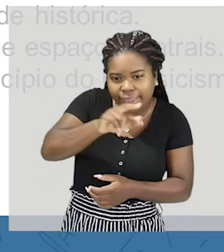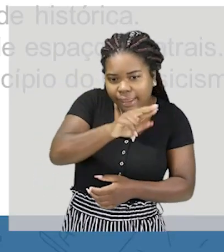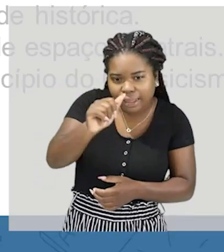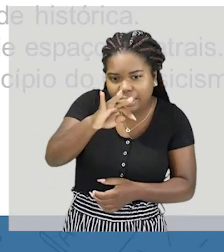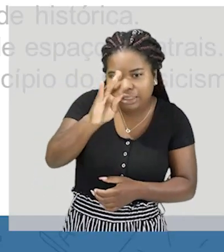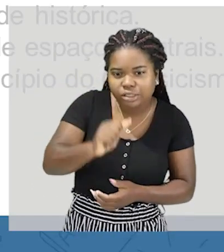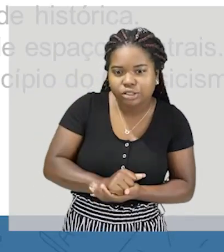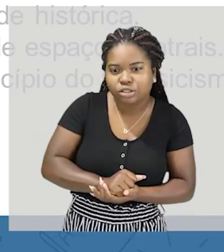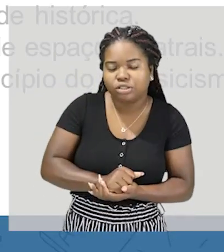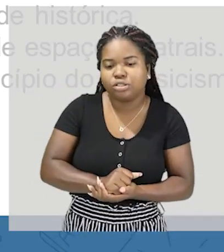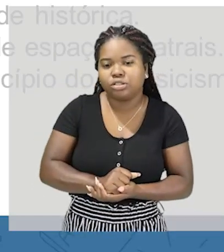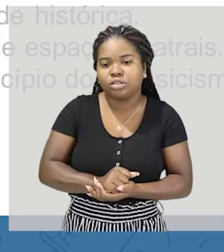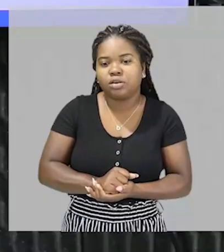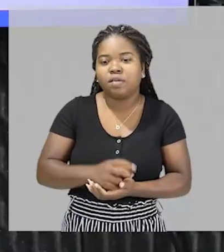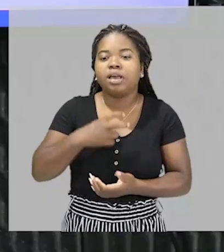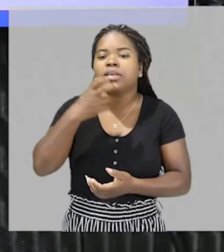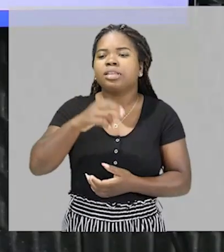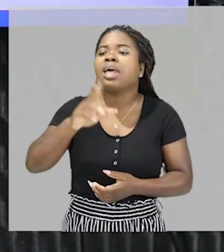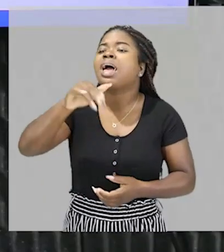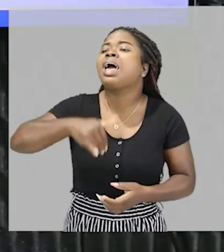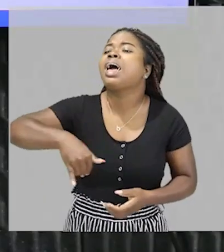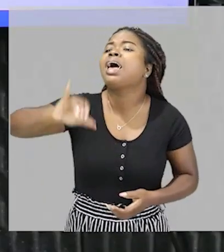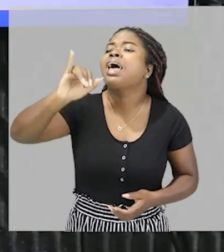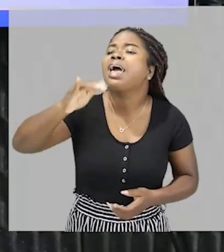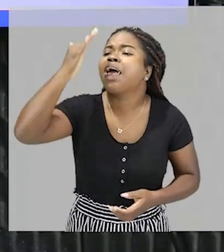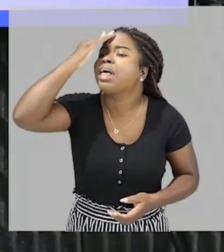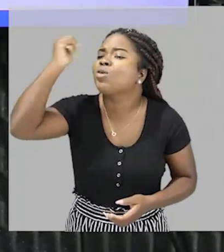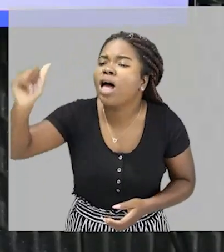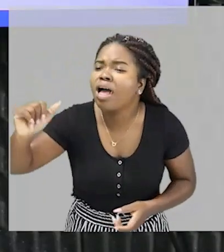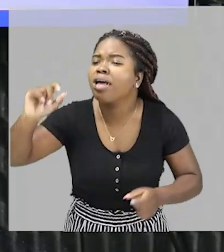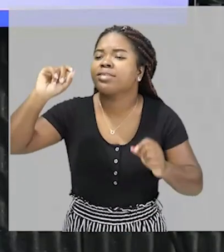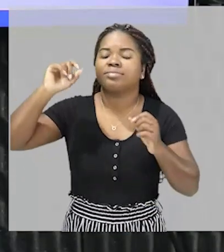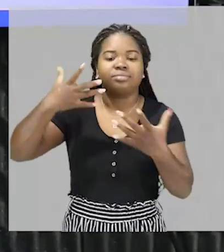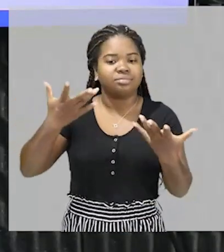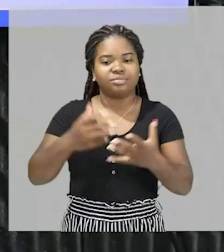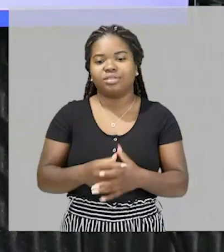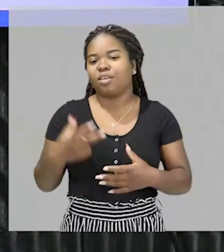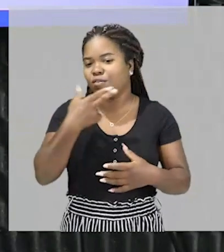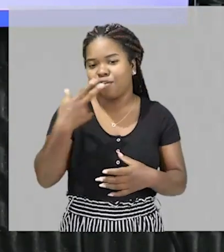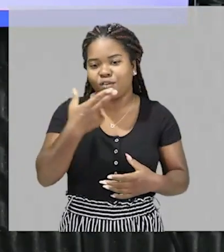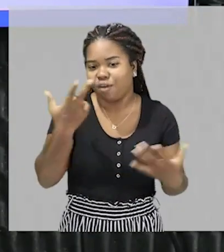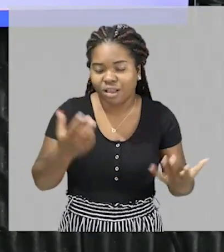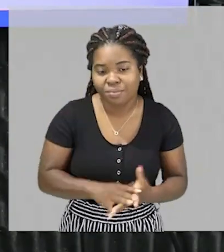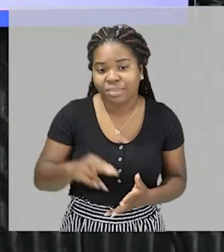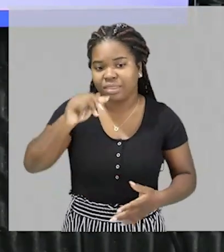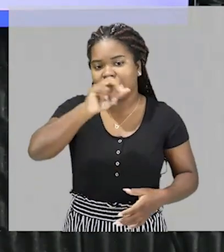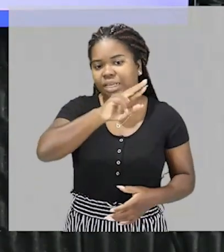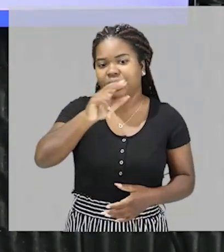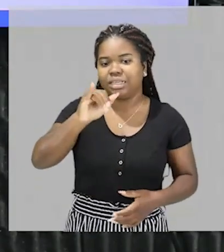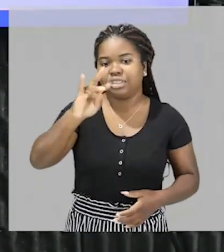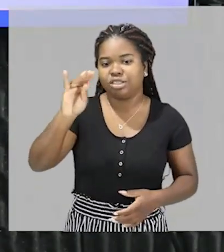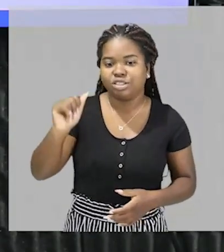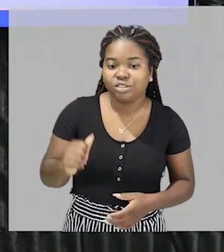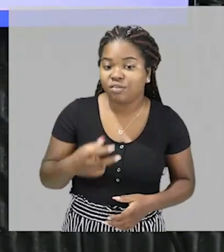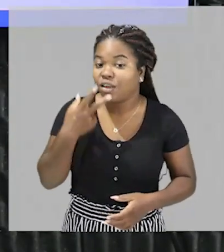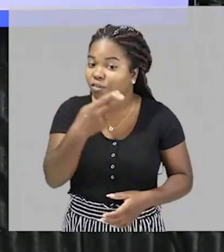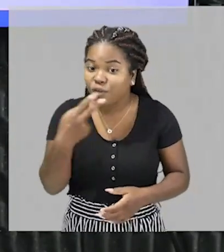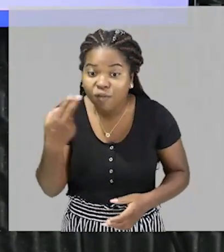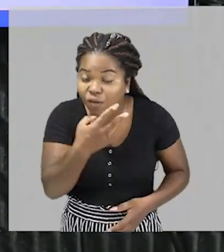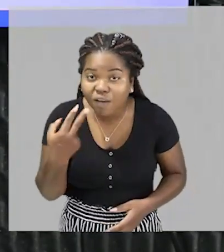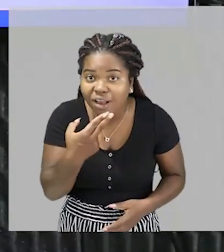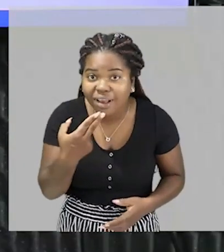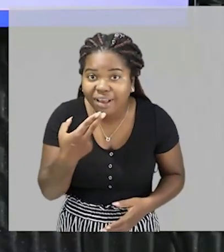do vizinho, ei, você sabia que não sei quem ficou... Ei! Começa a fofocar. Narrativa é fofoca. Narrativa é como você conta a